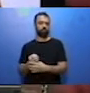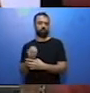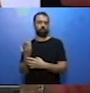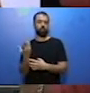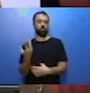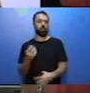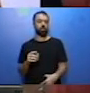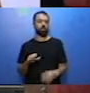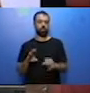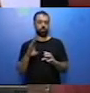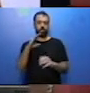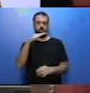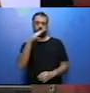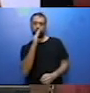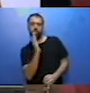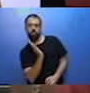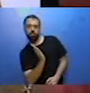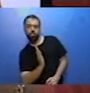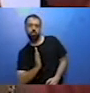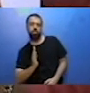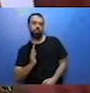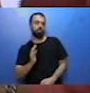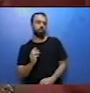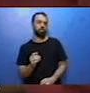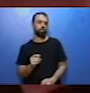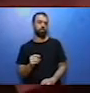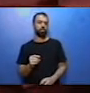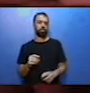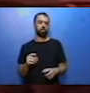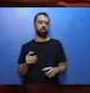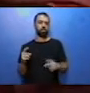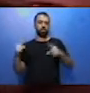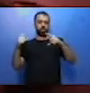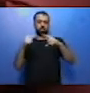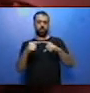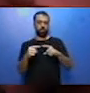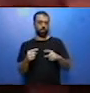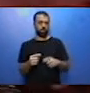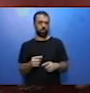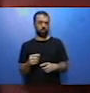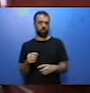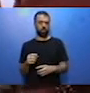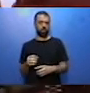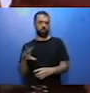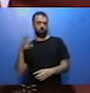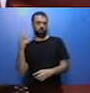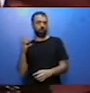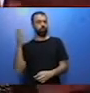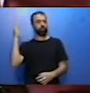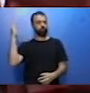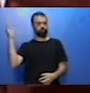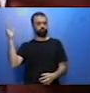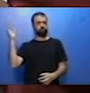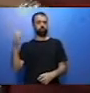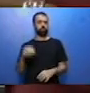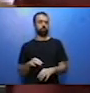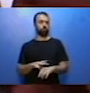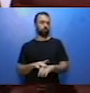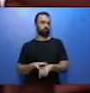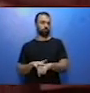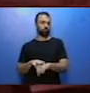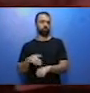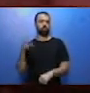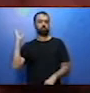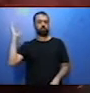curvatura normal da coluna vertebral causam a cifose e escoliose a lordose não tá